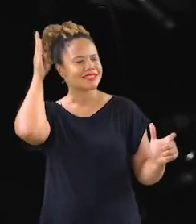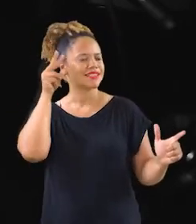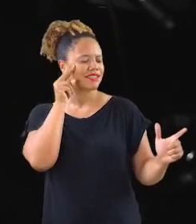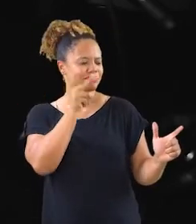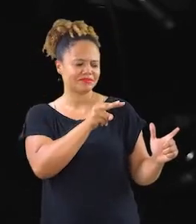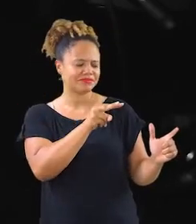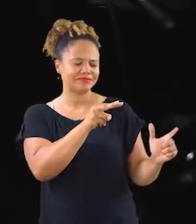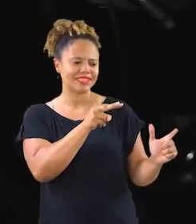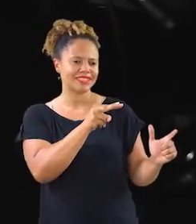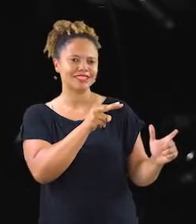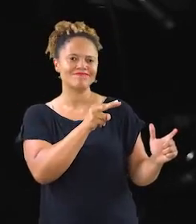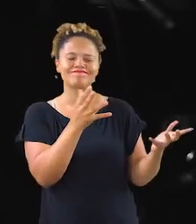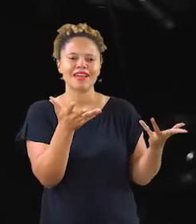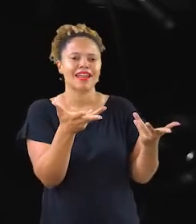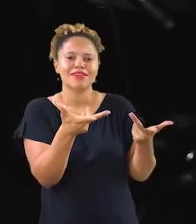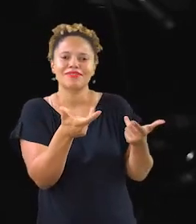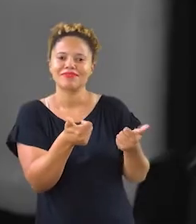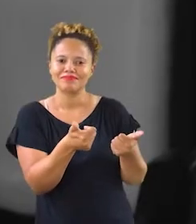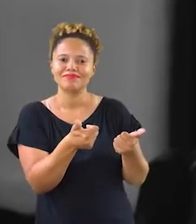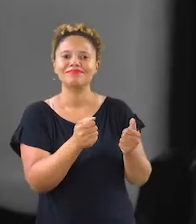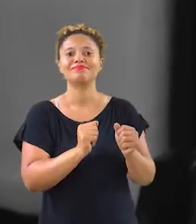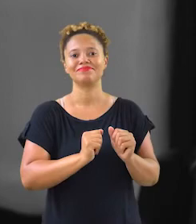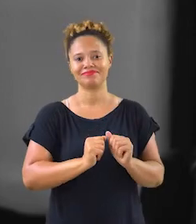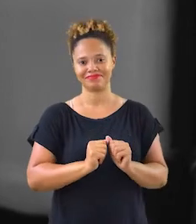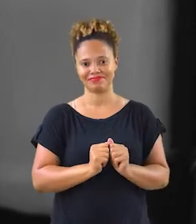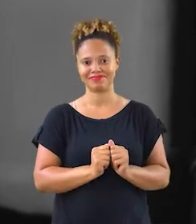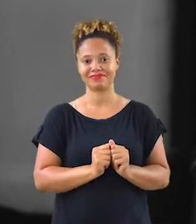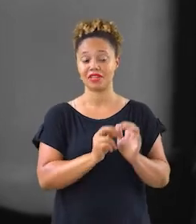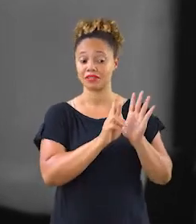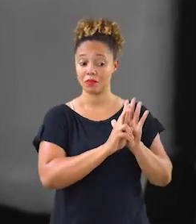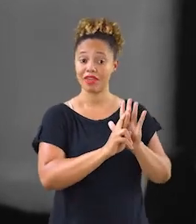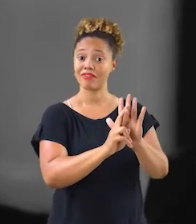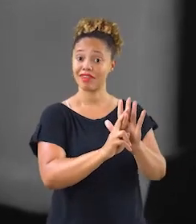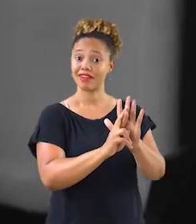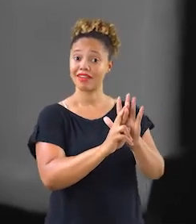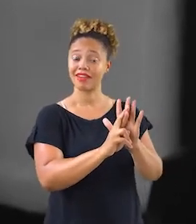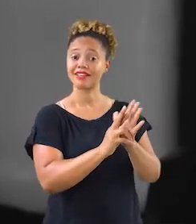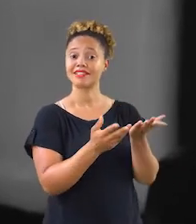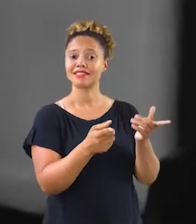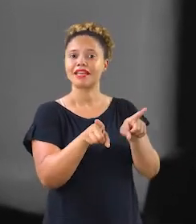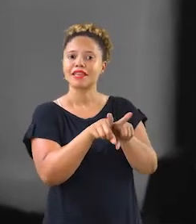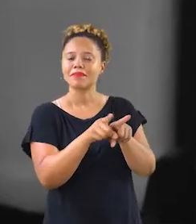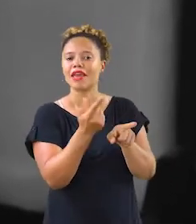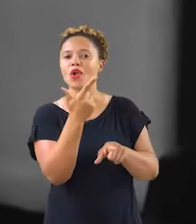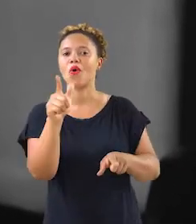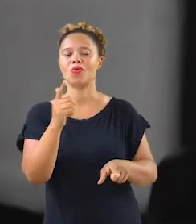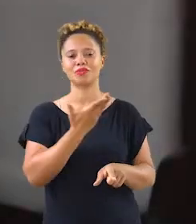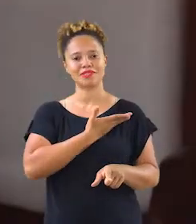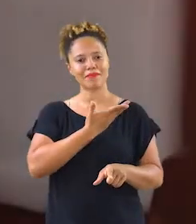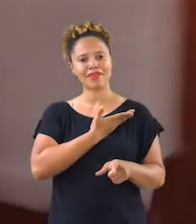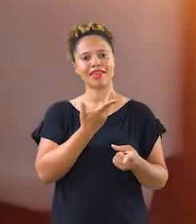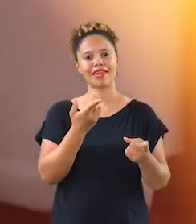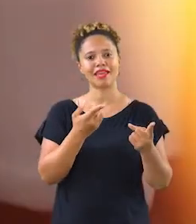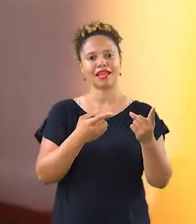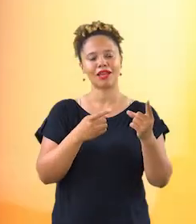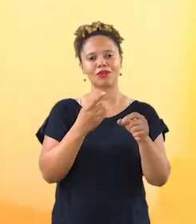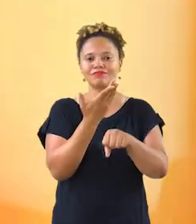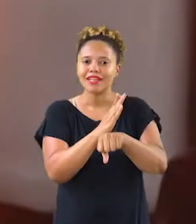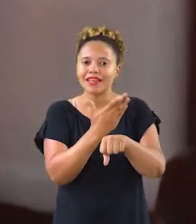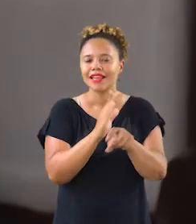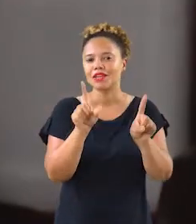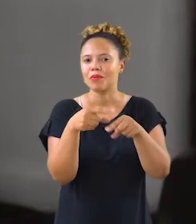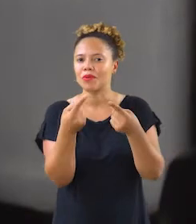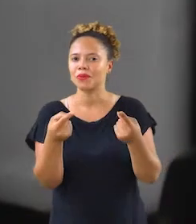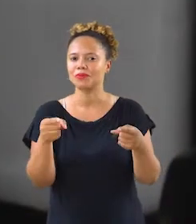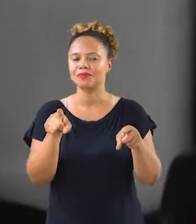de vários níveis, né? A gente vê referências tocando, assim como também vê nossos amigos tocando. E